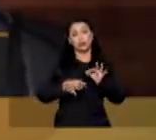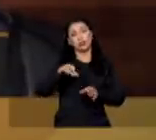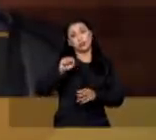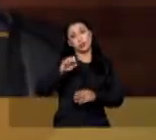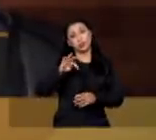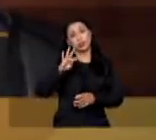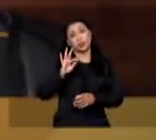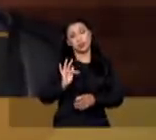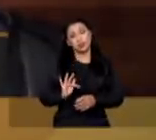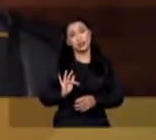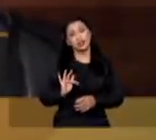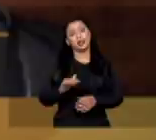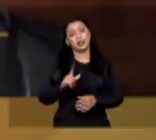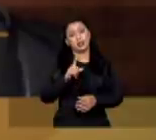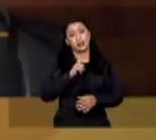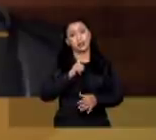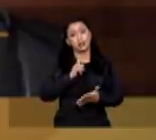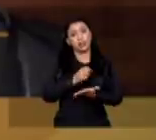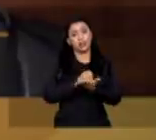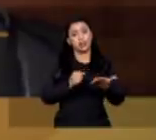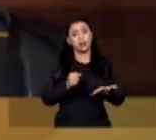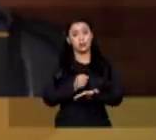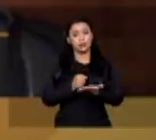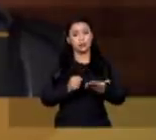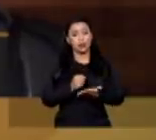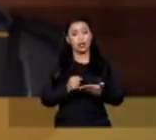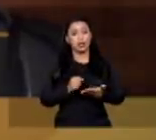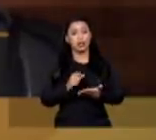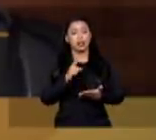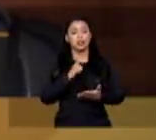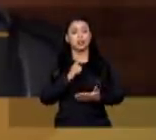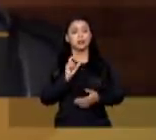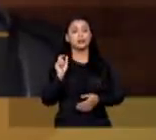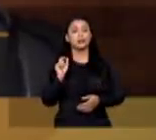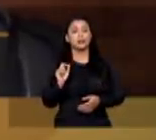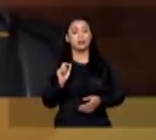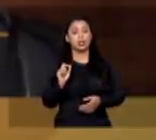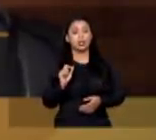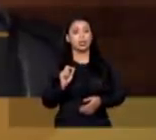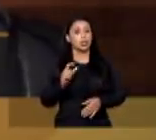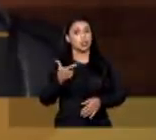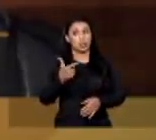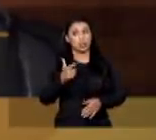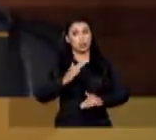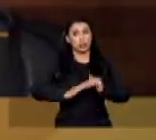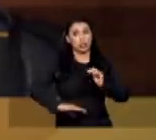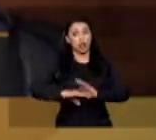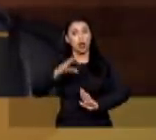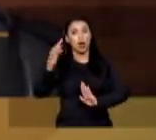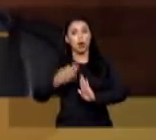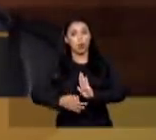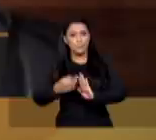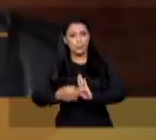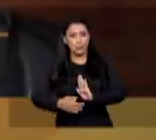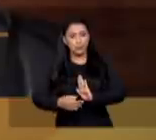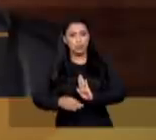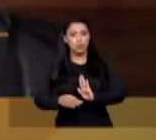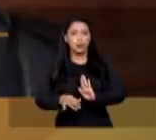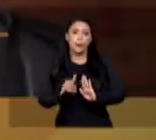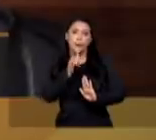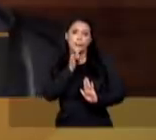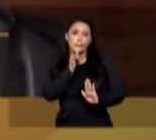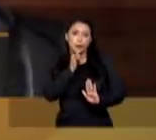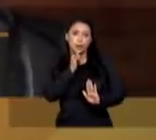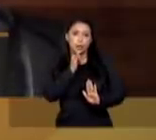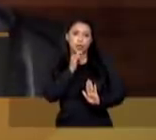mais recorrentes em hipóteses em que se cuidou do vício de incompetência. Cito, nesse